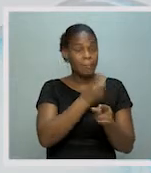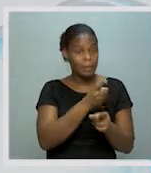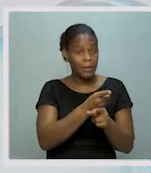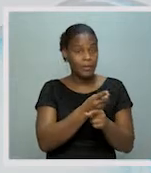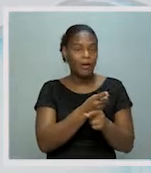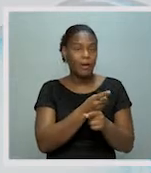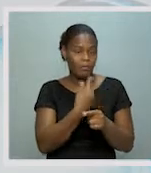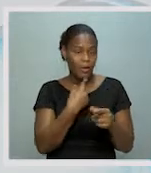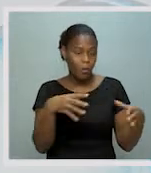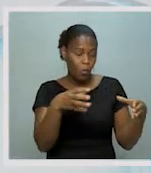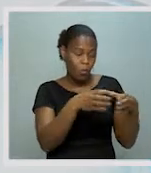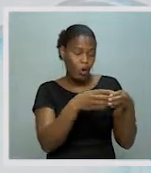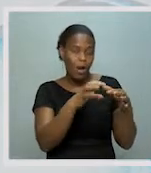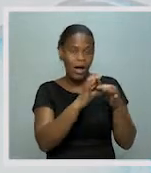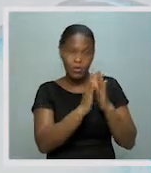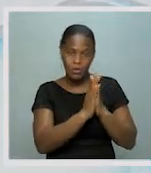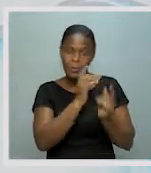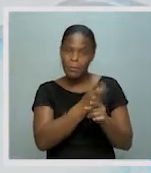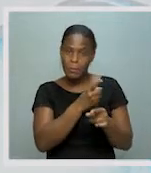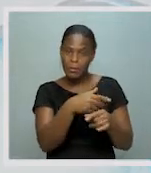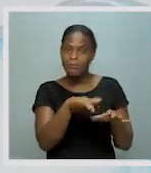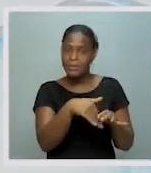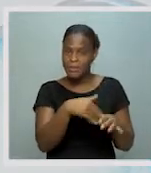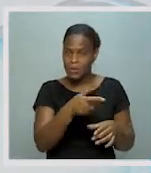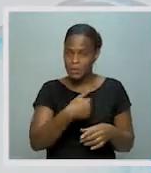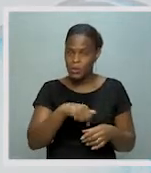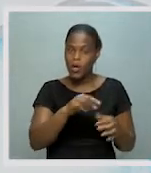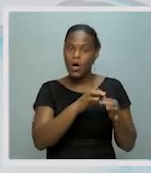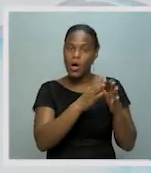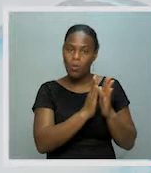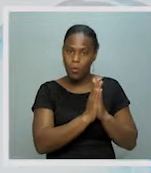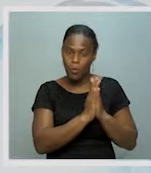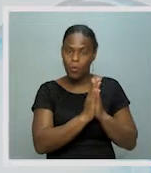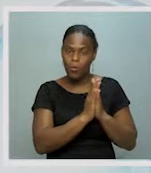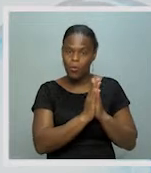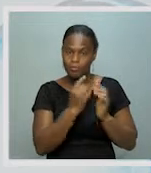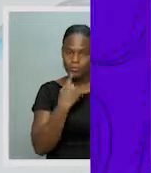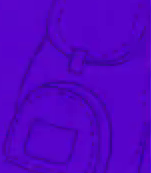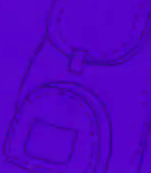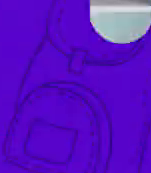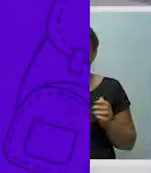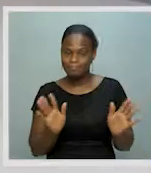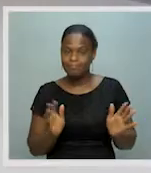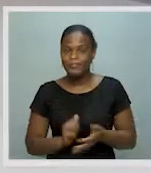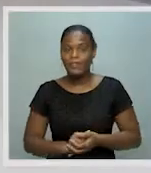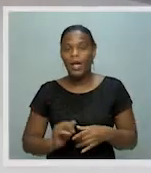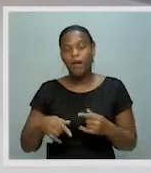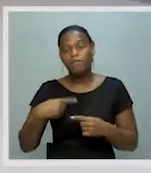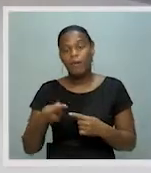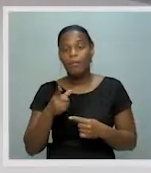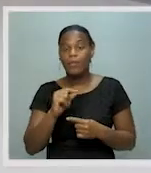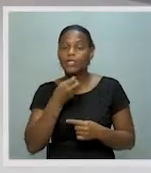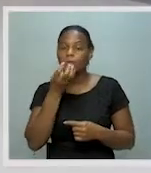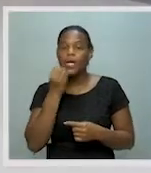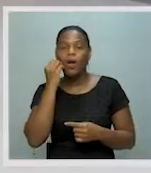igreja, à mesma comunidade religiosa. Daí somos religiosas, ok? E vamos então